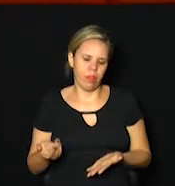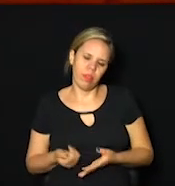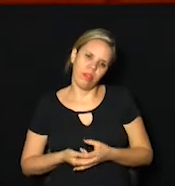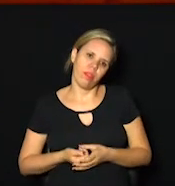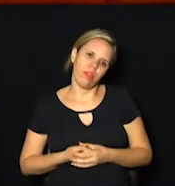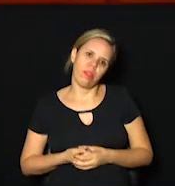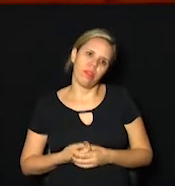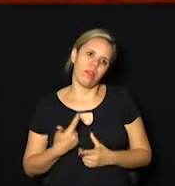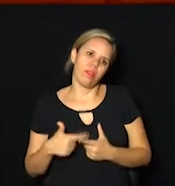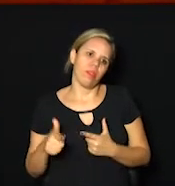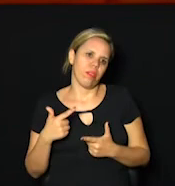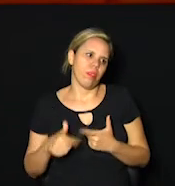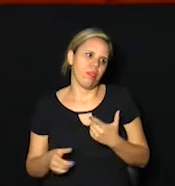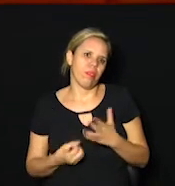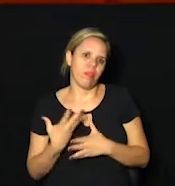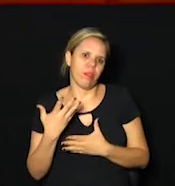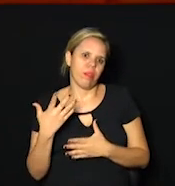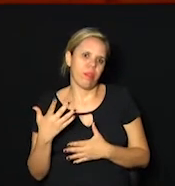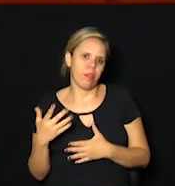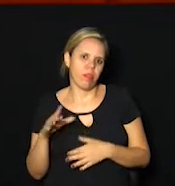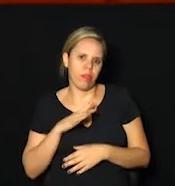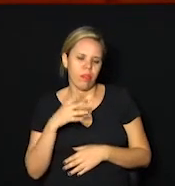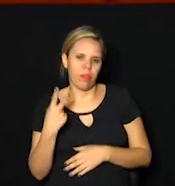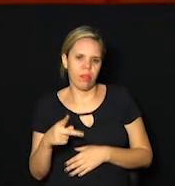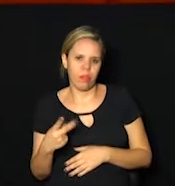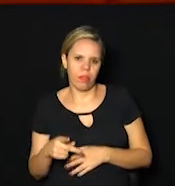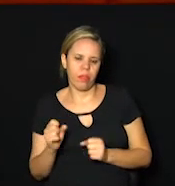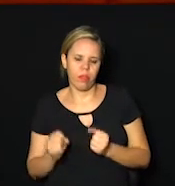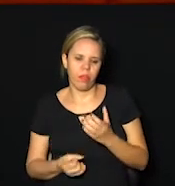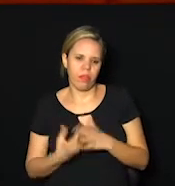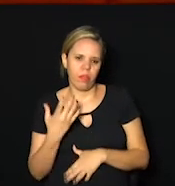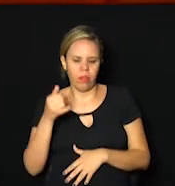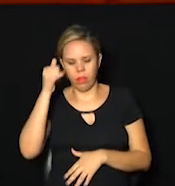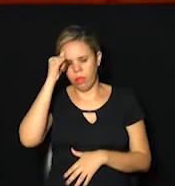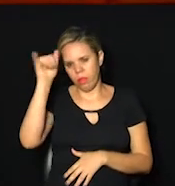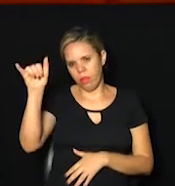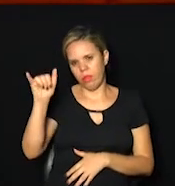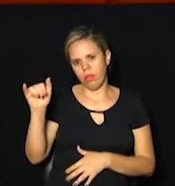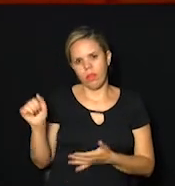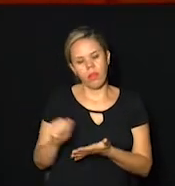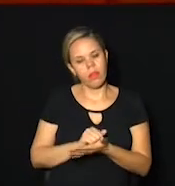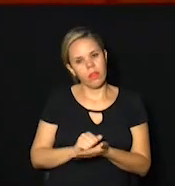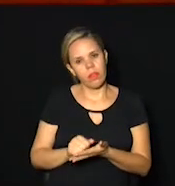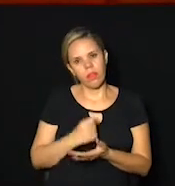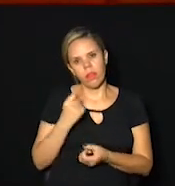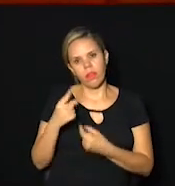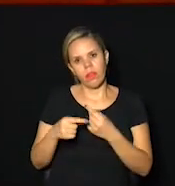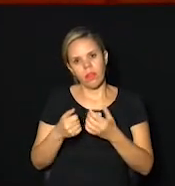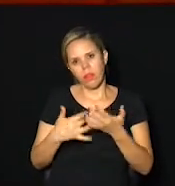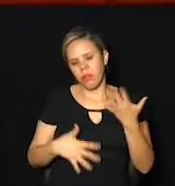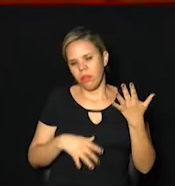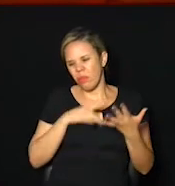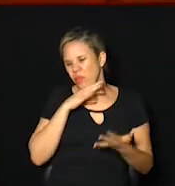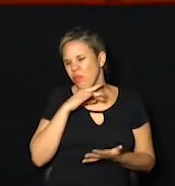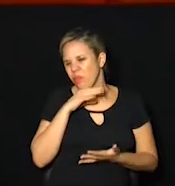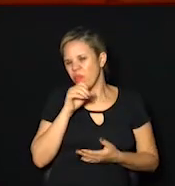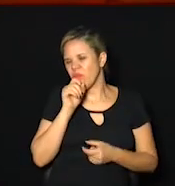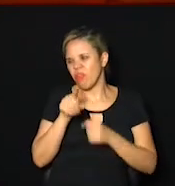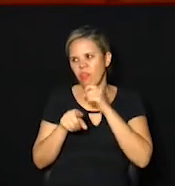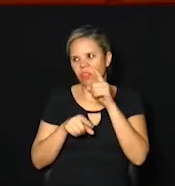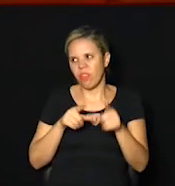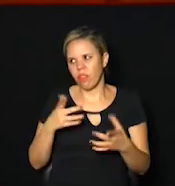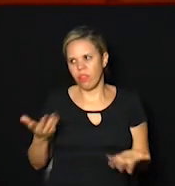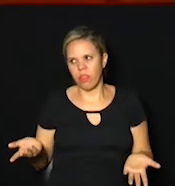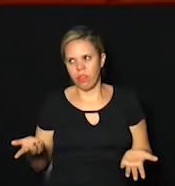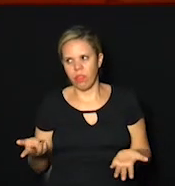esse problema acontecendo aí na sociedade, pode ser que você possa evitar ou apagar alguns comentários que são realmente xingamentos e tudo mais.